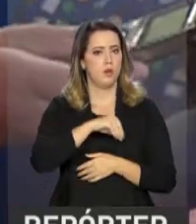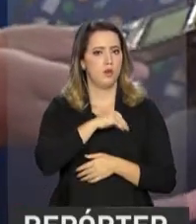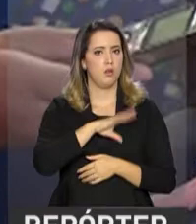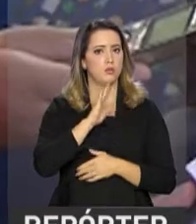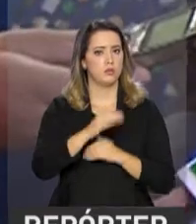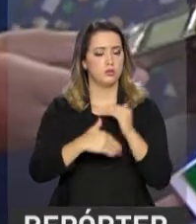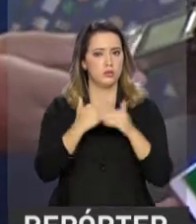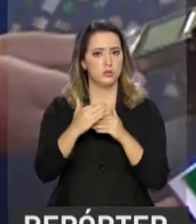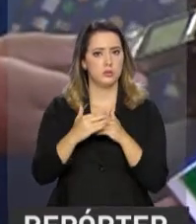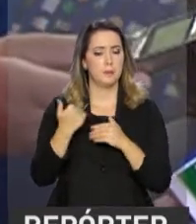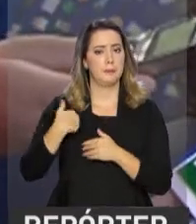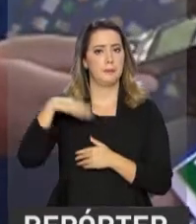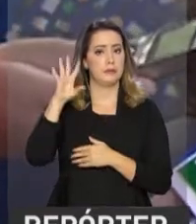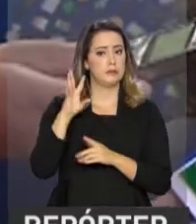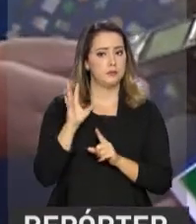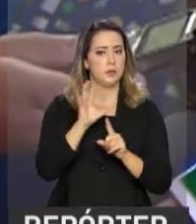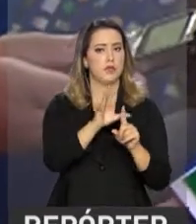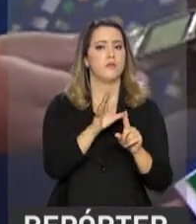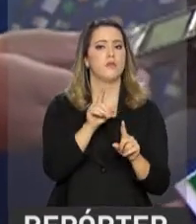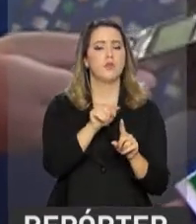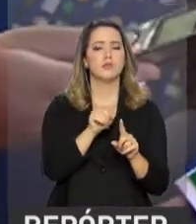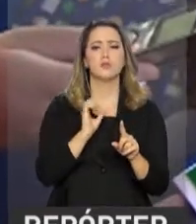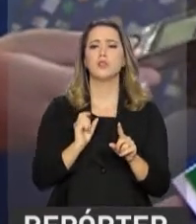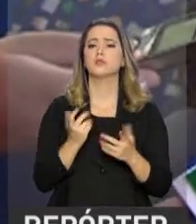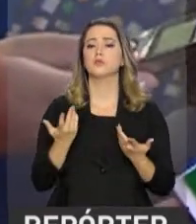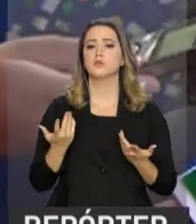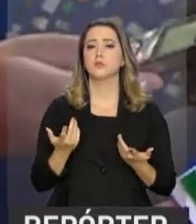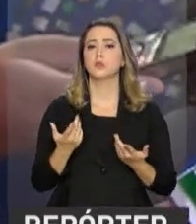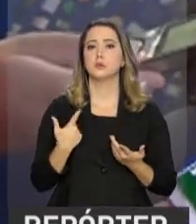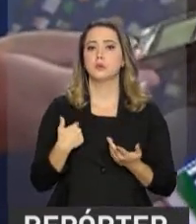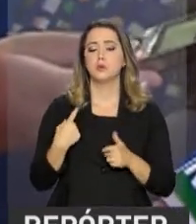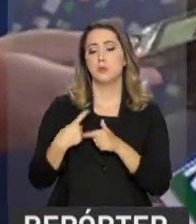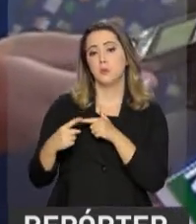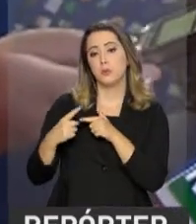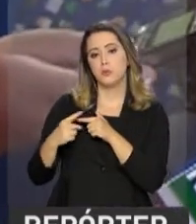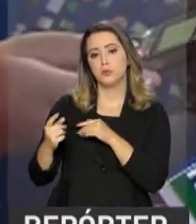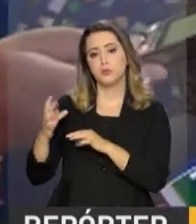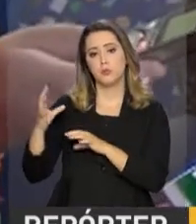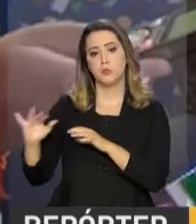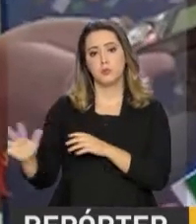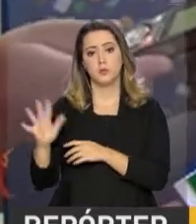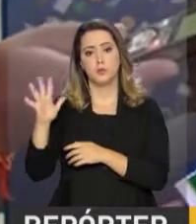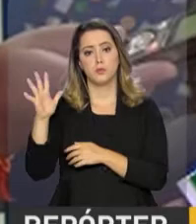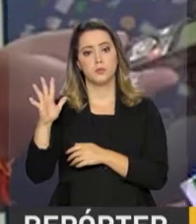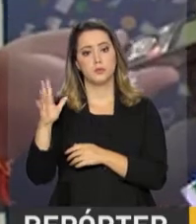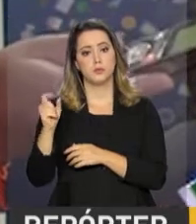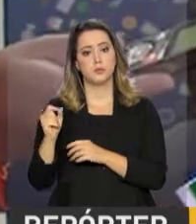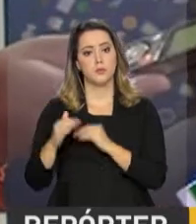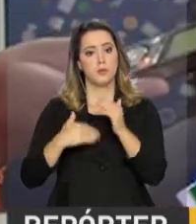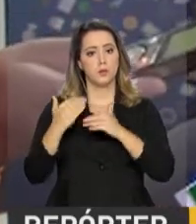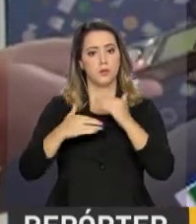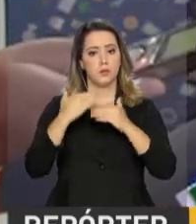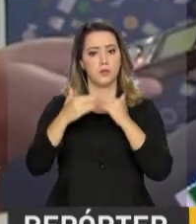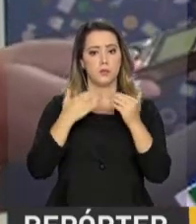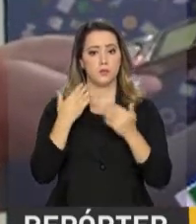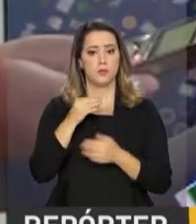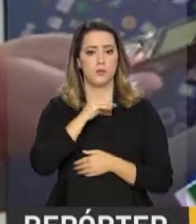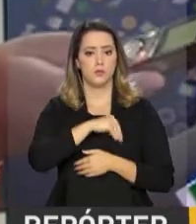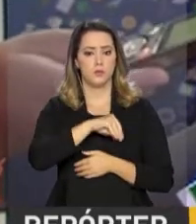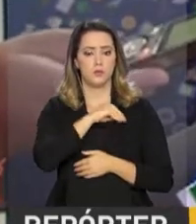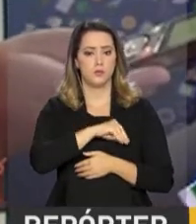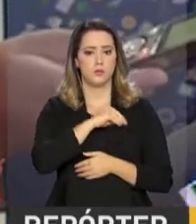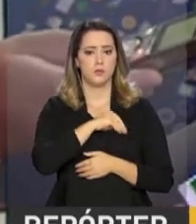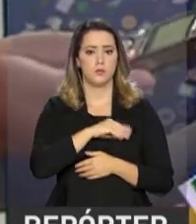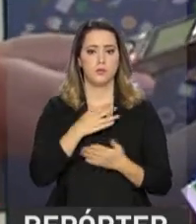mas crescendo mais influenciada pelo descompasso entre a inflação e o aumento da